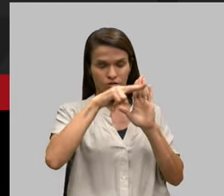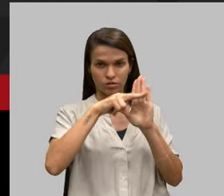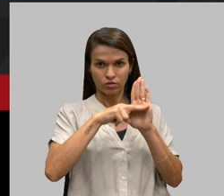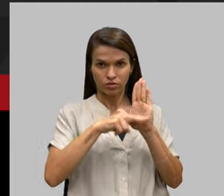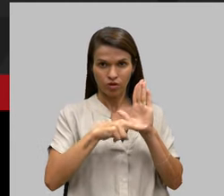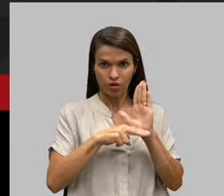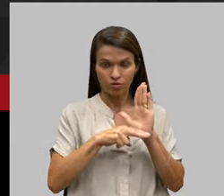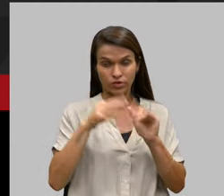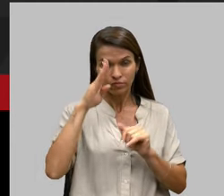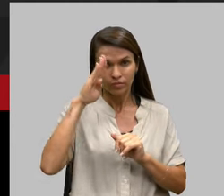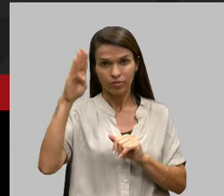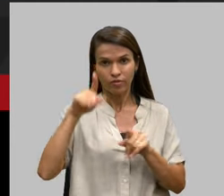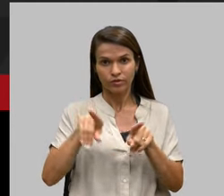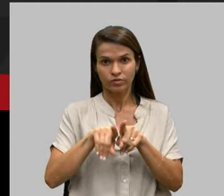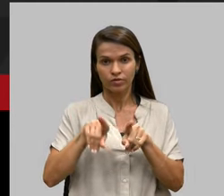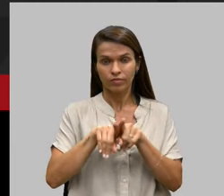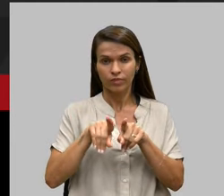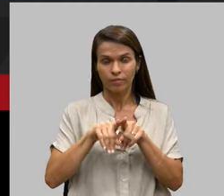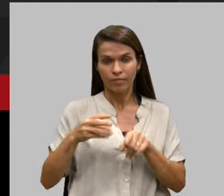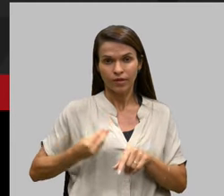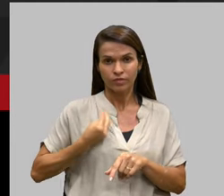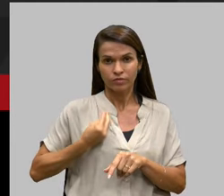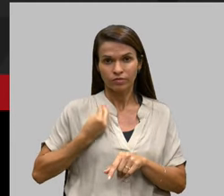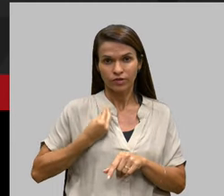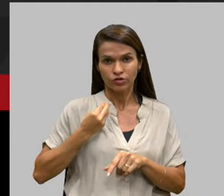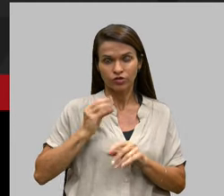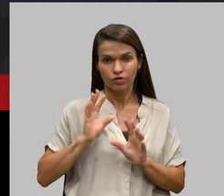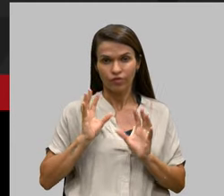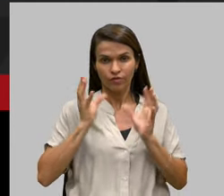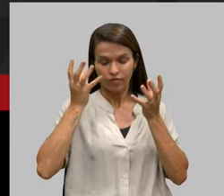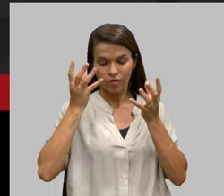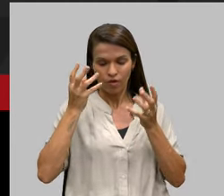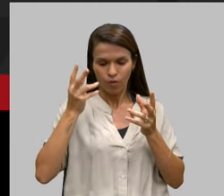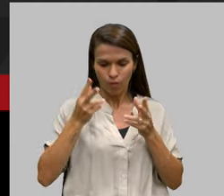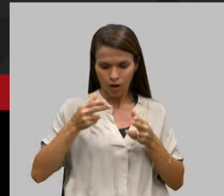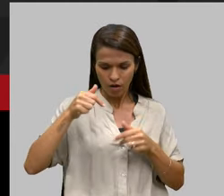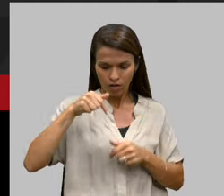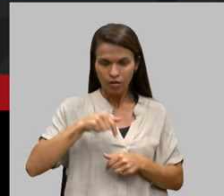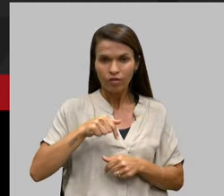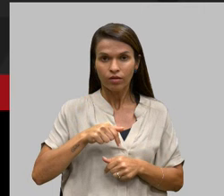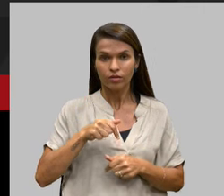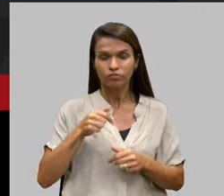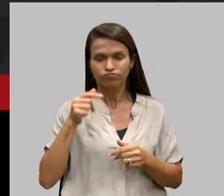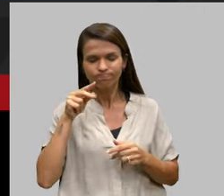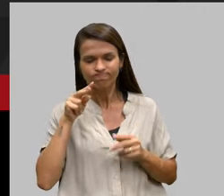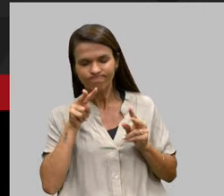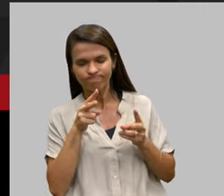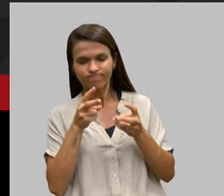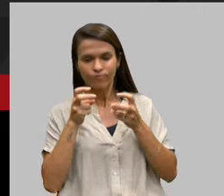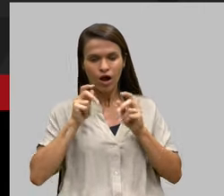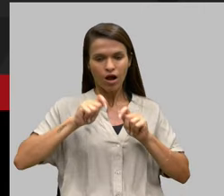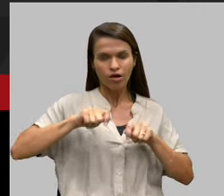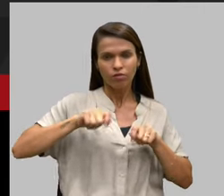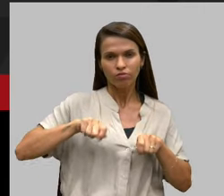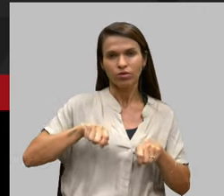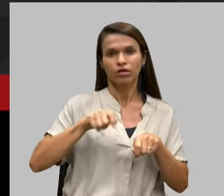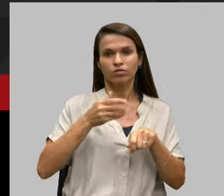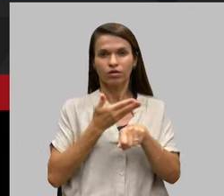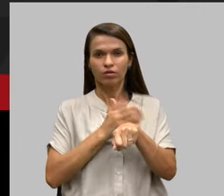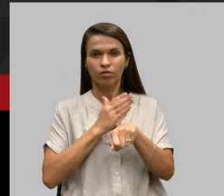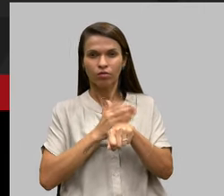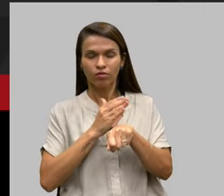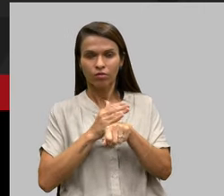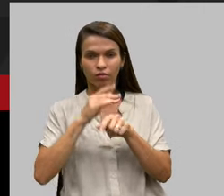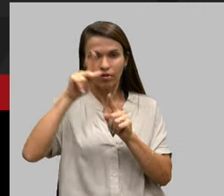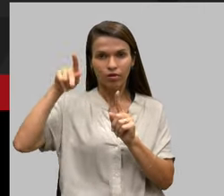e principalmente participamos de evento como esses de que que visam a capacitação educação previdenciária o